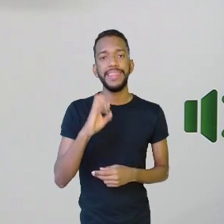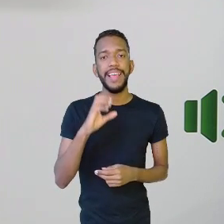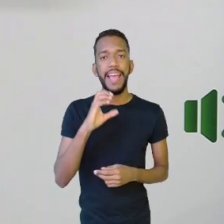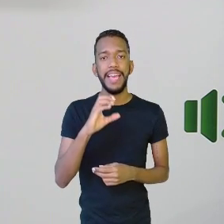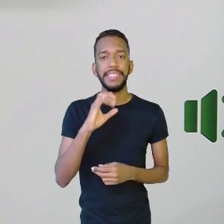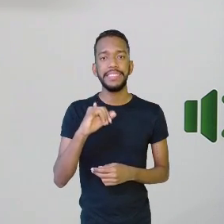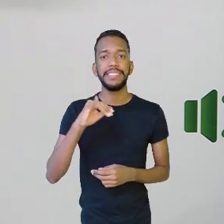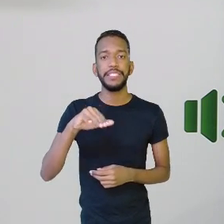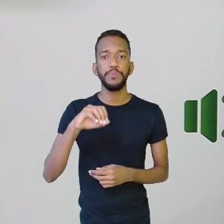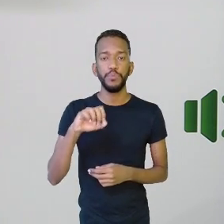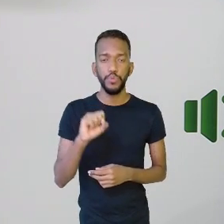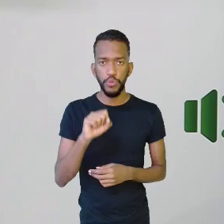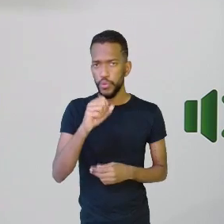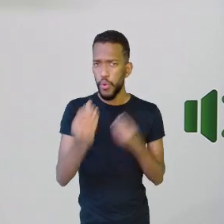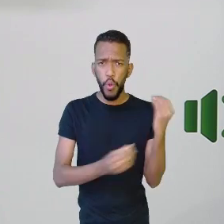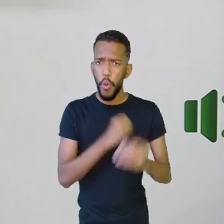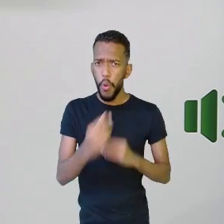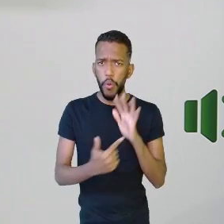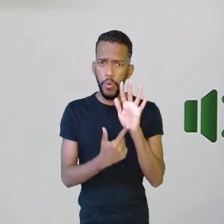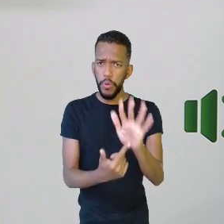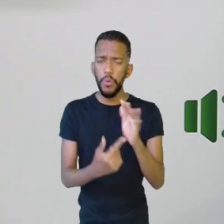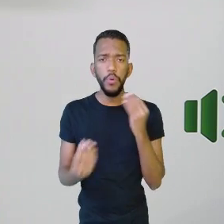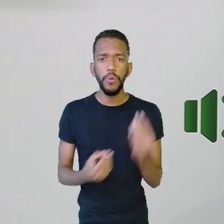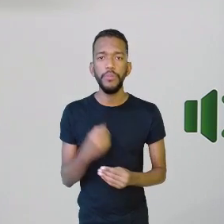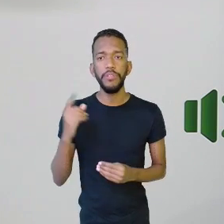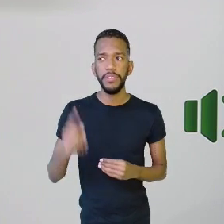represento? Olha lá, será que é